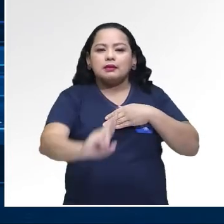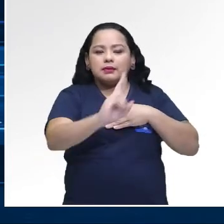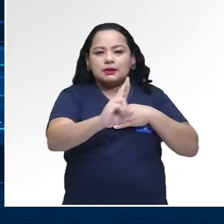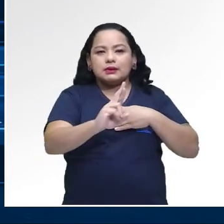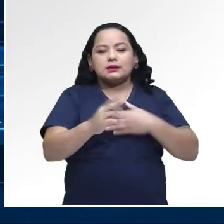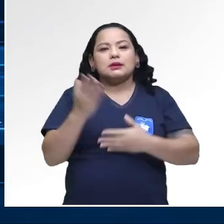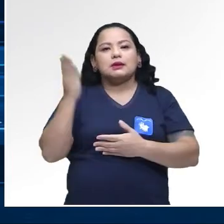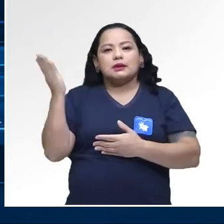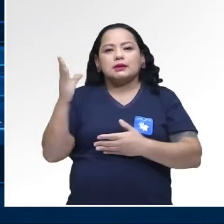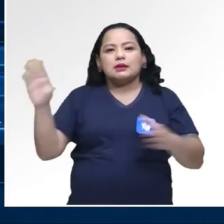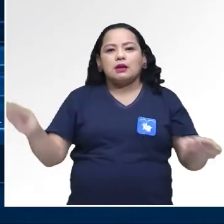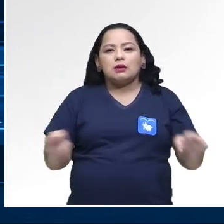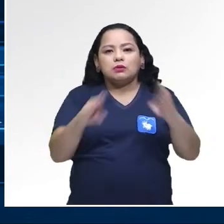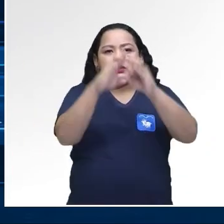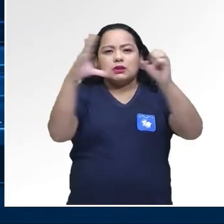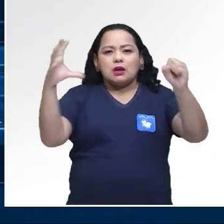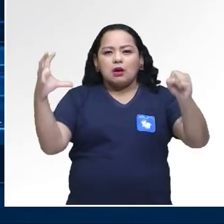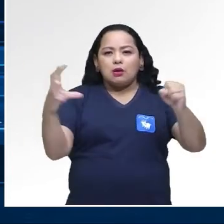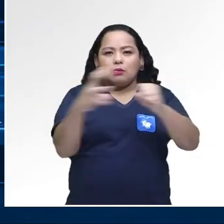usina nuclear,